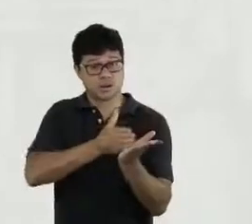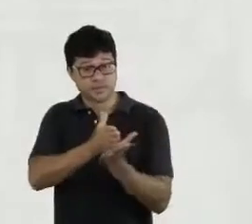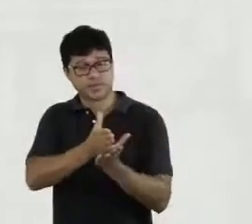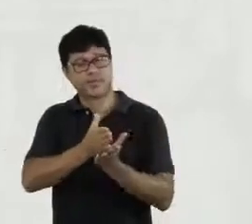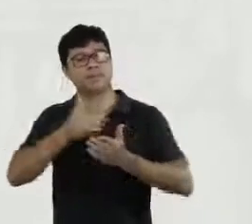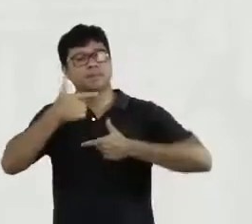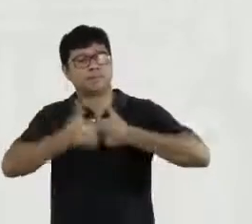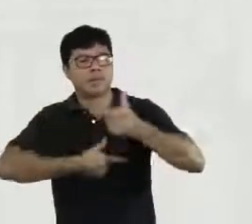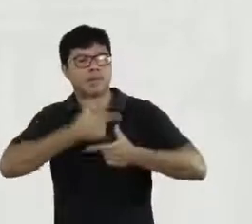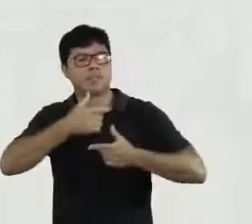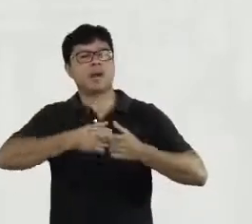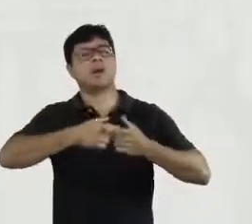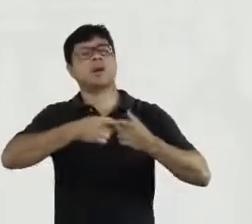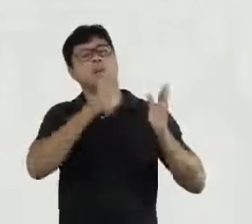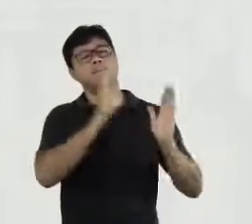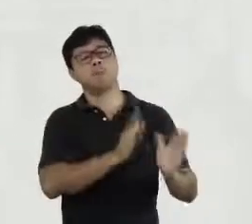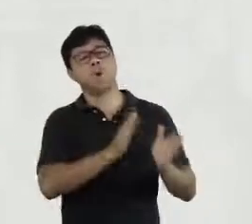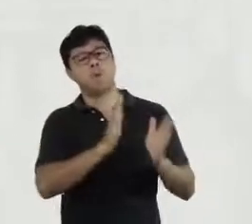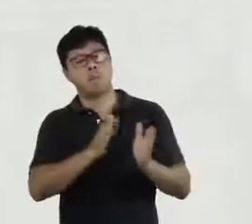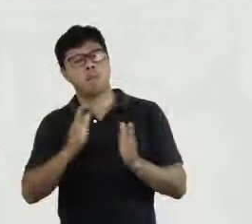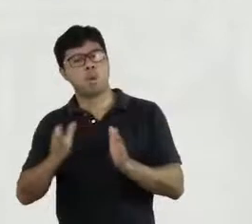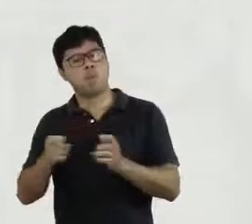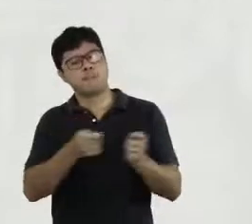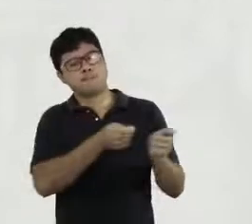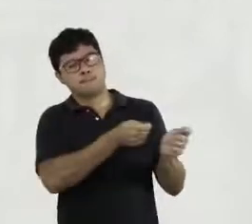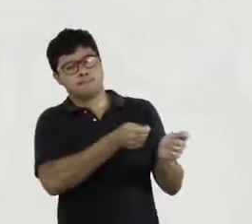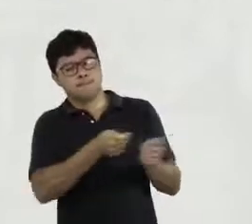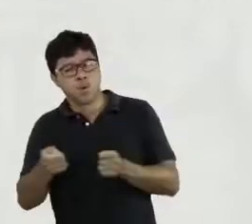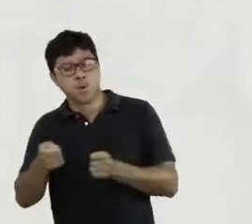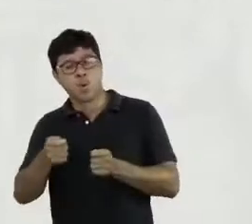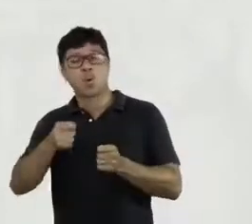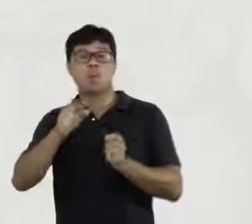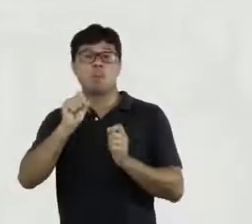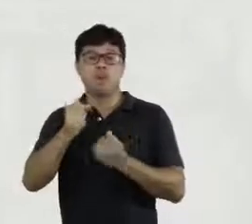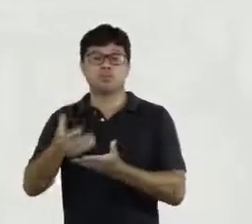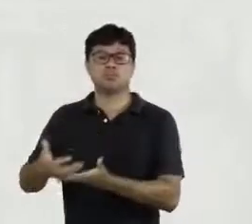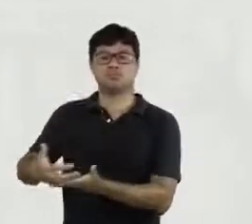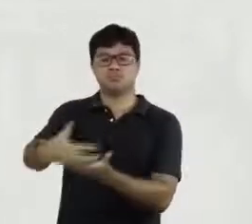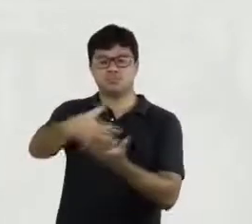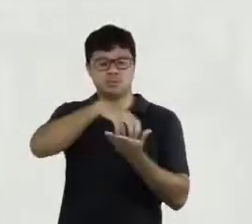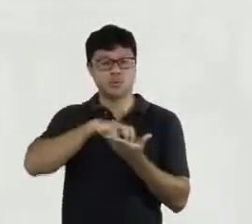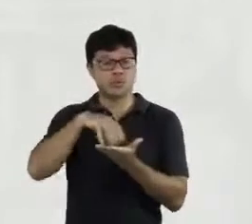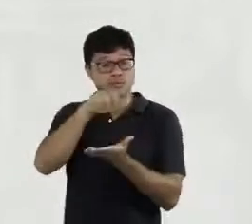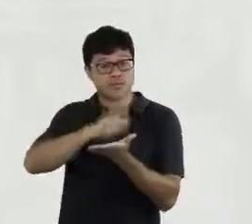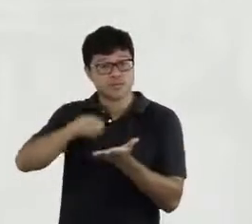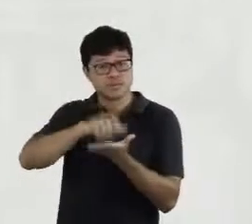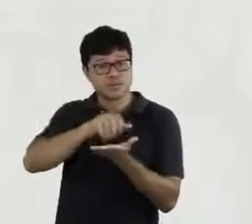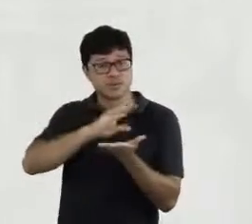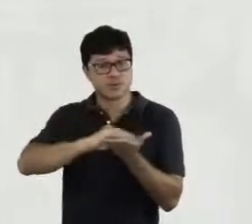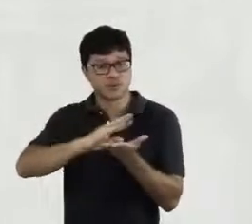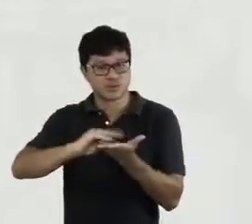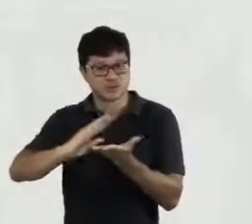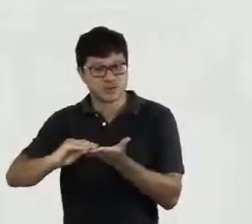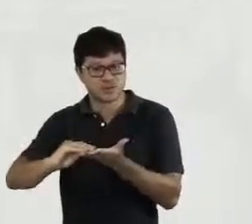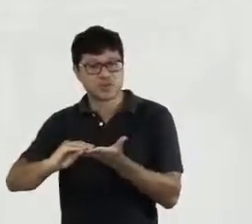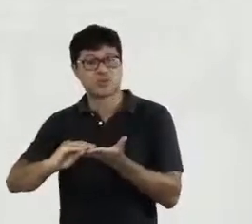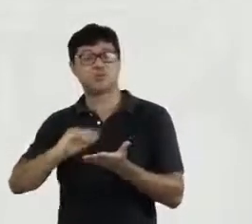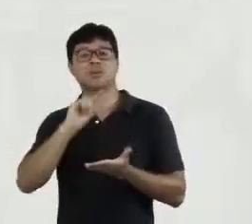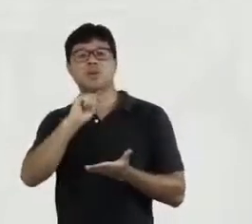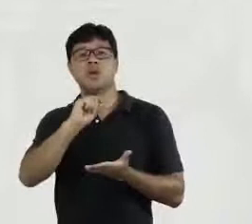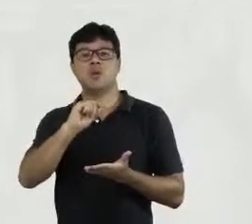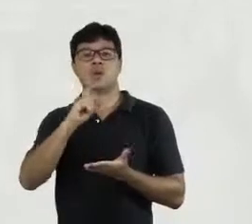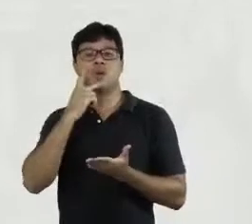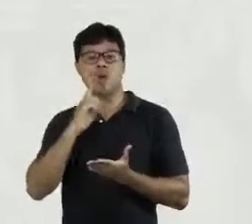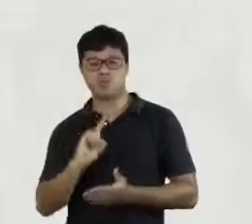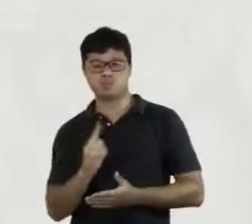tarefa sistemática, secular, de reunir ou compilar escritos é a progenitora